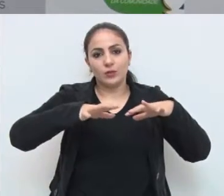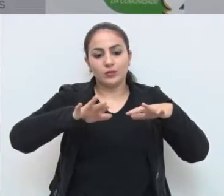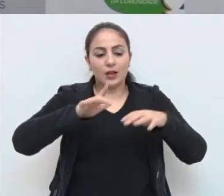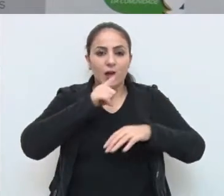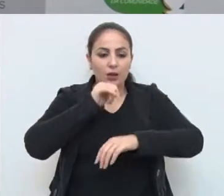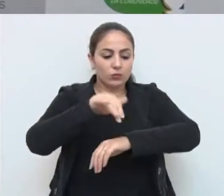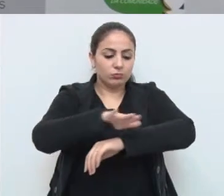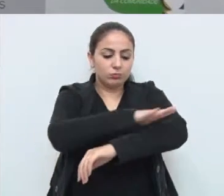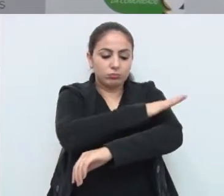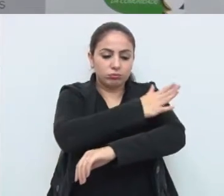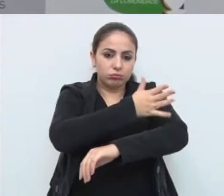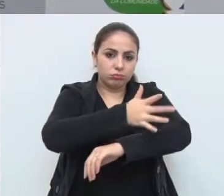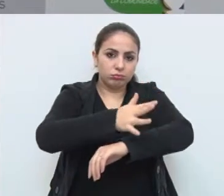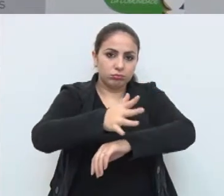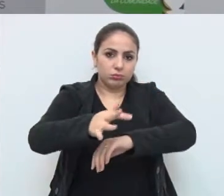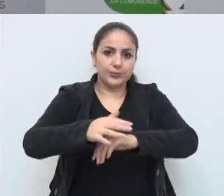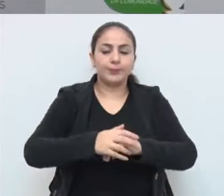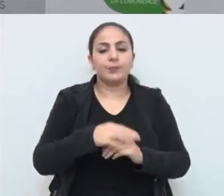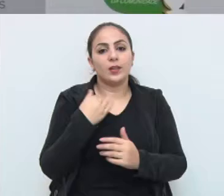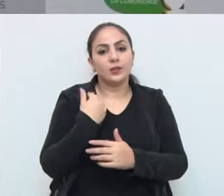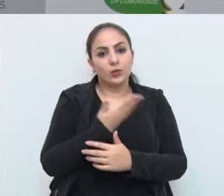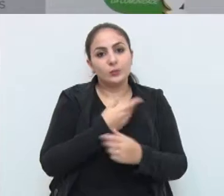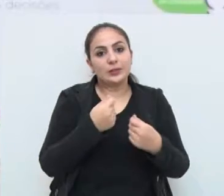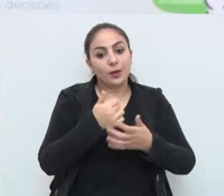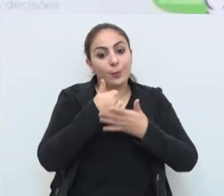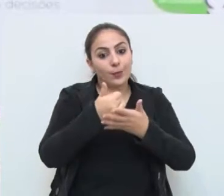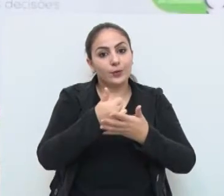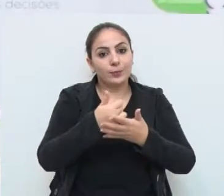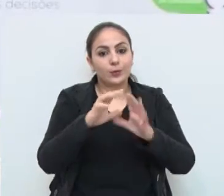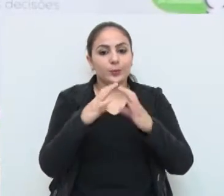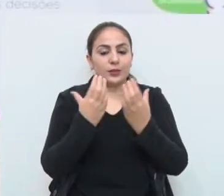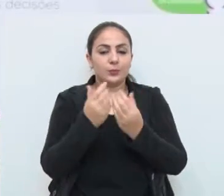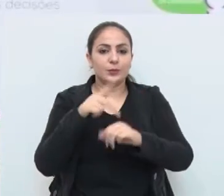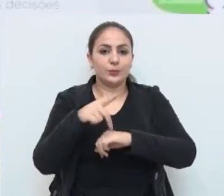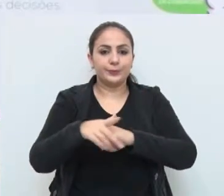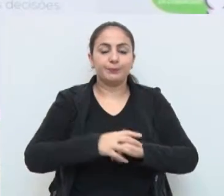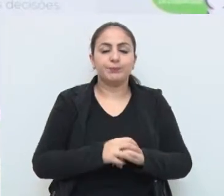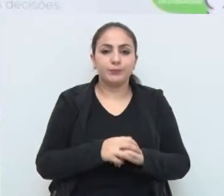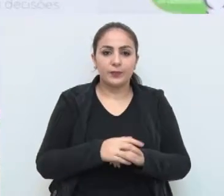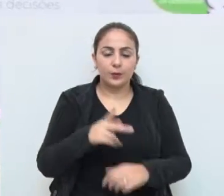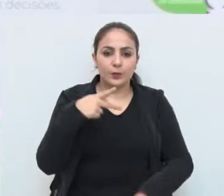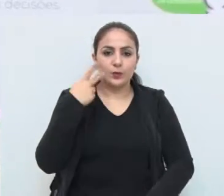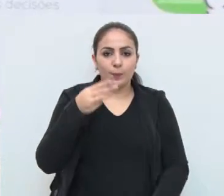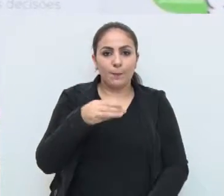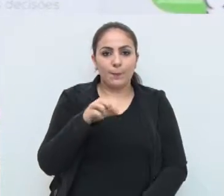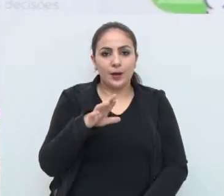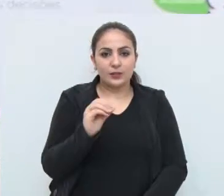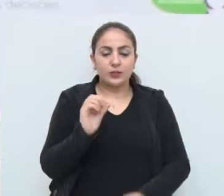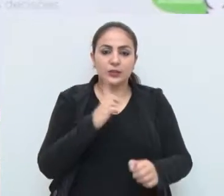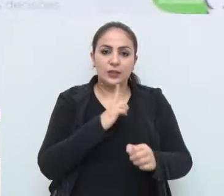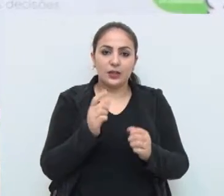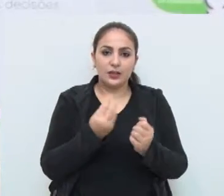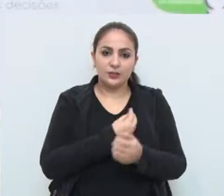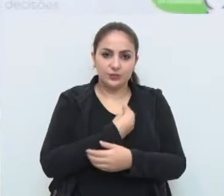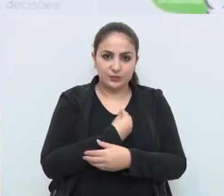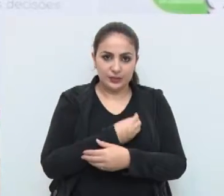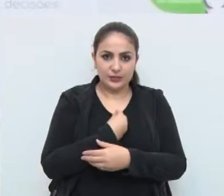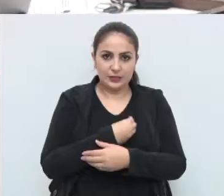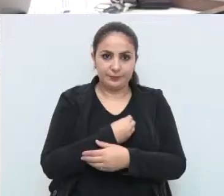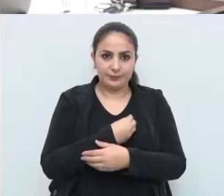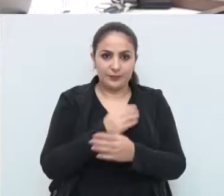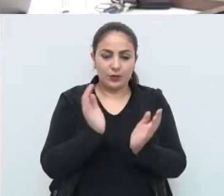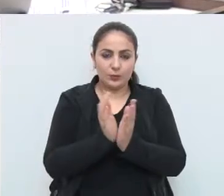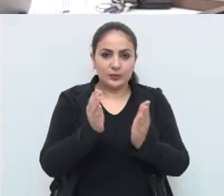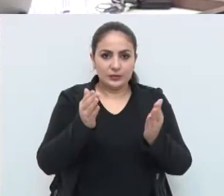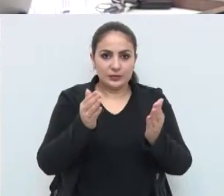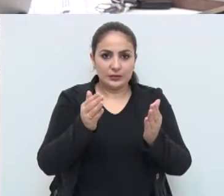estar preparados para dar o suporte quando a comunidade de Passo Fundo precisar. Para o vereador Márcio Patucci, que compõe a bancada da oposição,